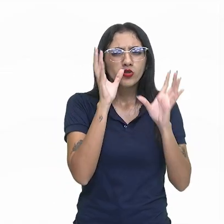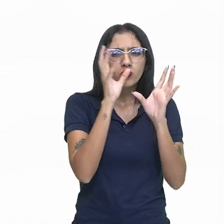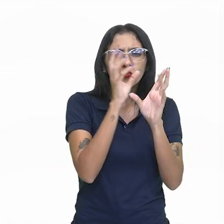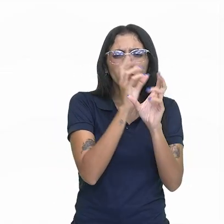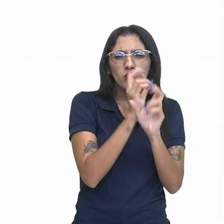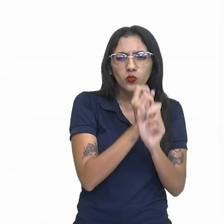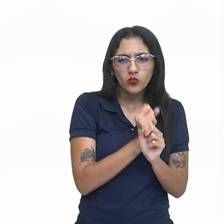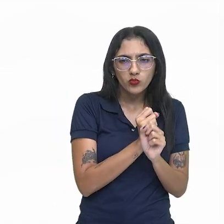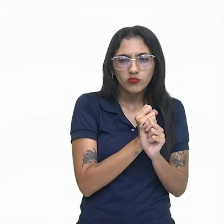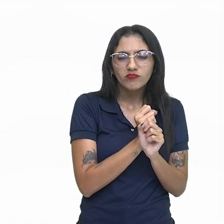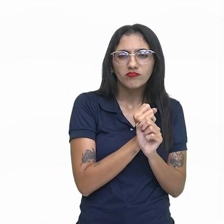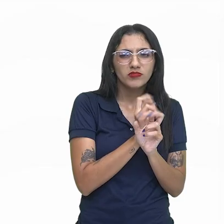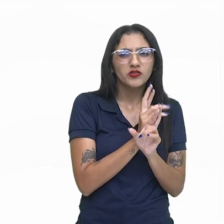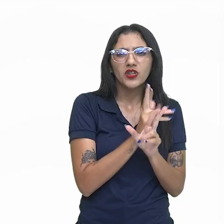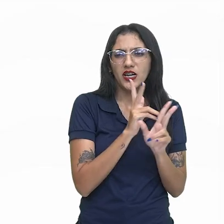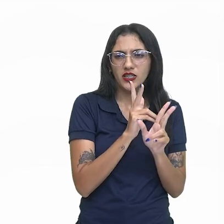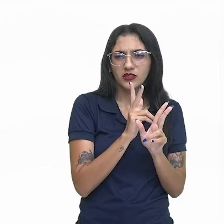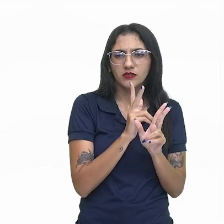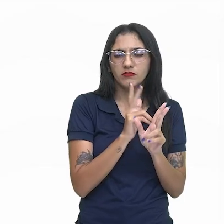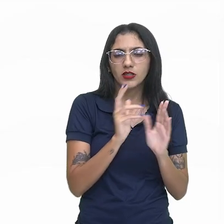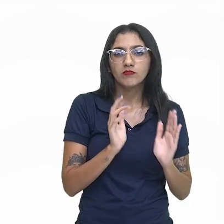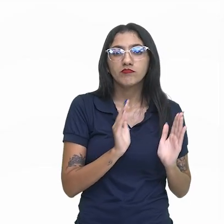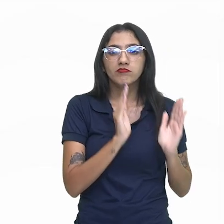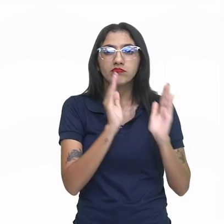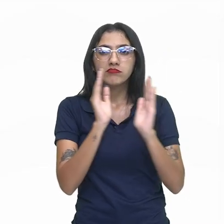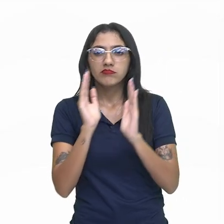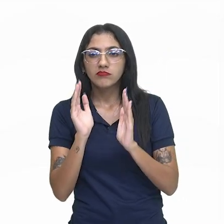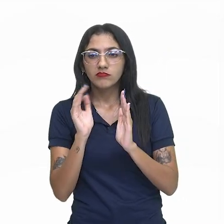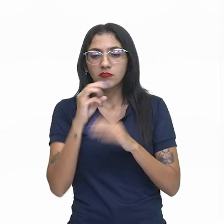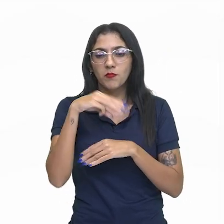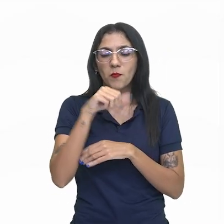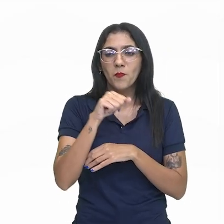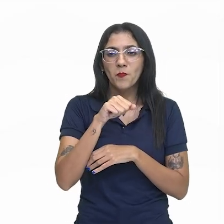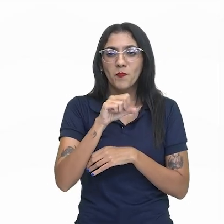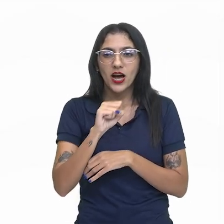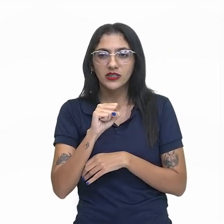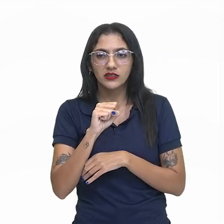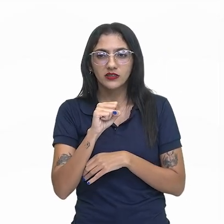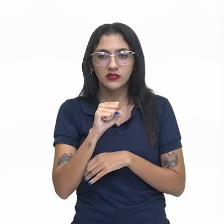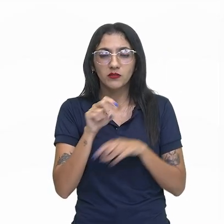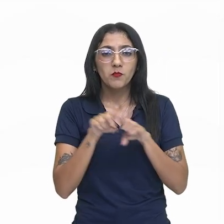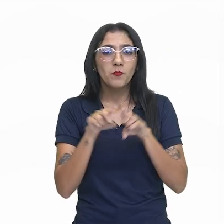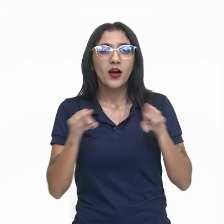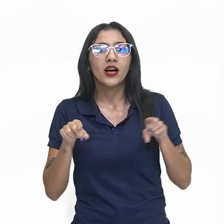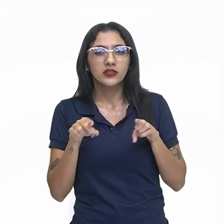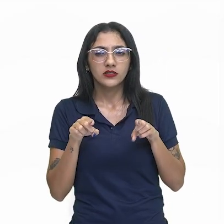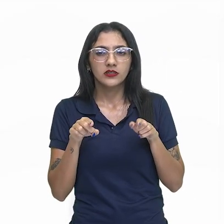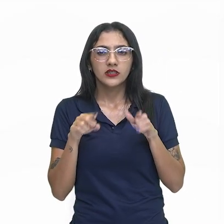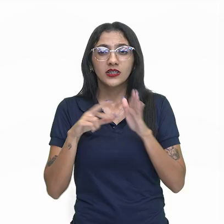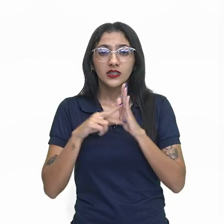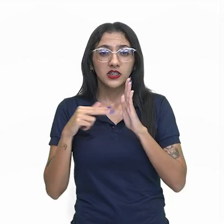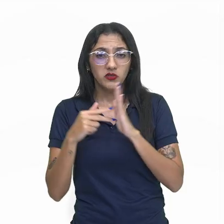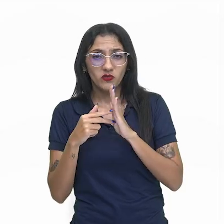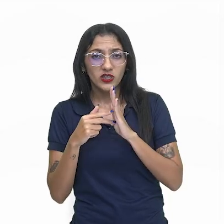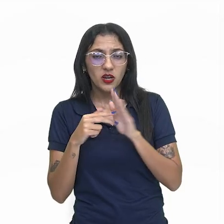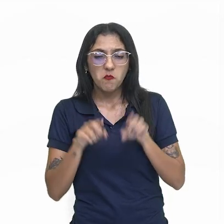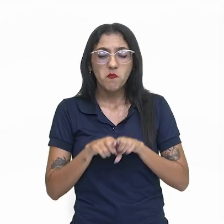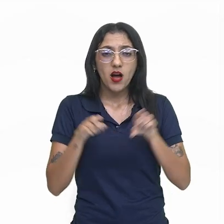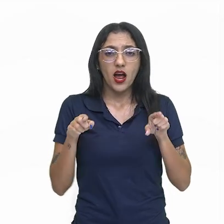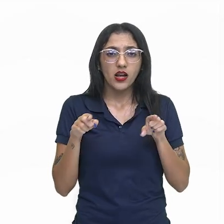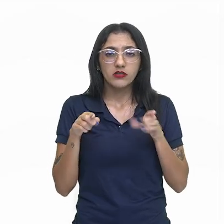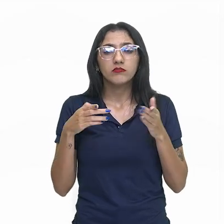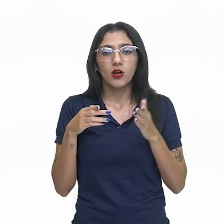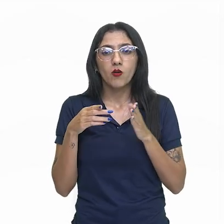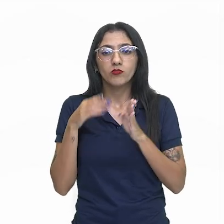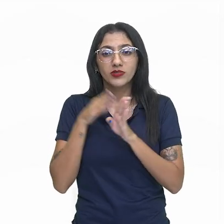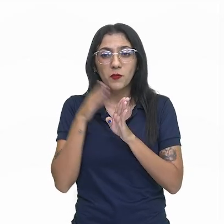coloco mas, é uma contradição. Tudo que eu vou falar, né, que eu coloco um mas, pode esperar